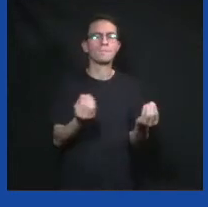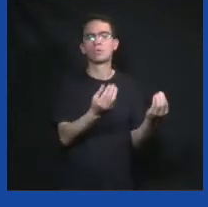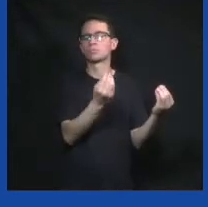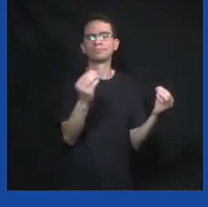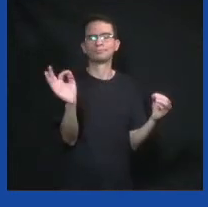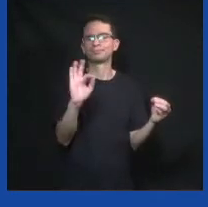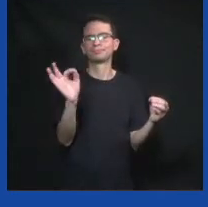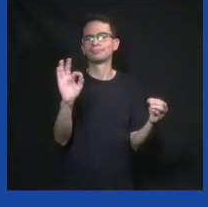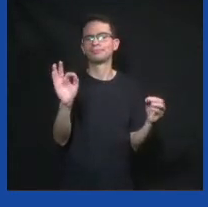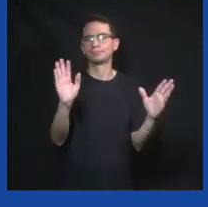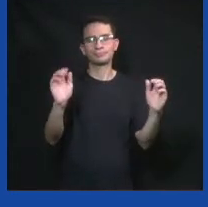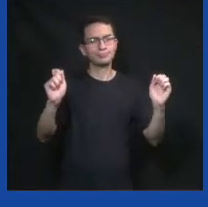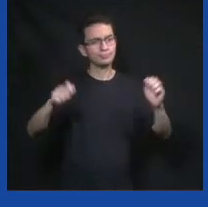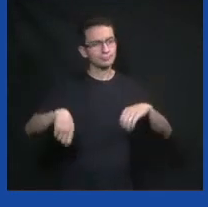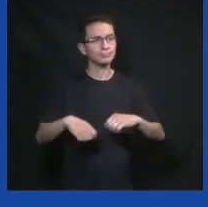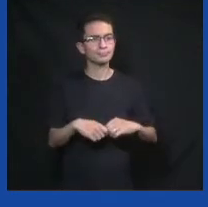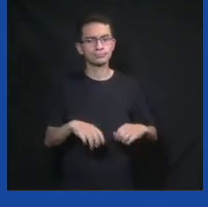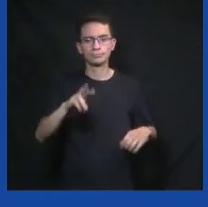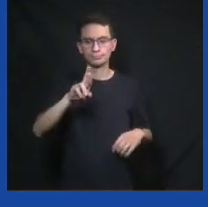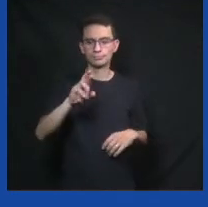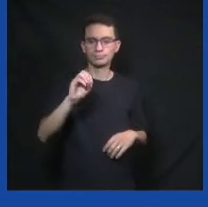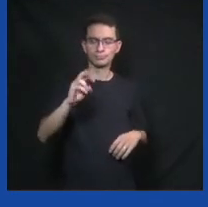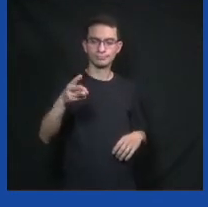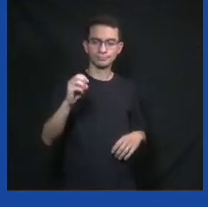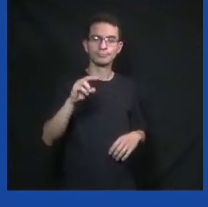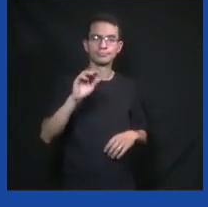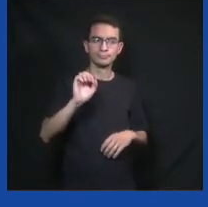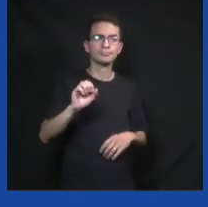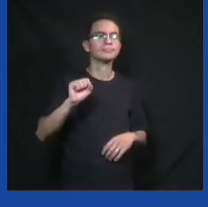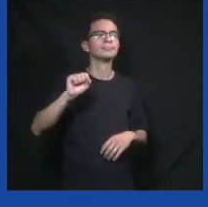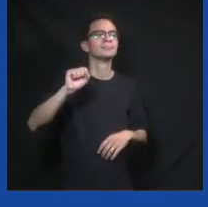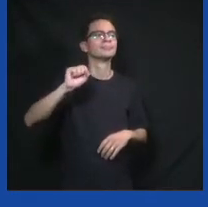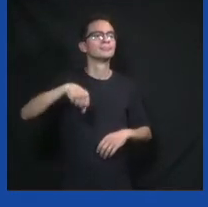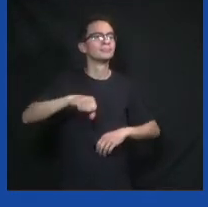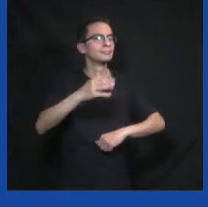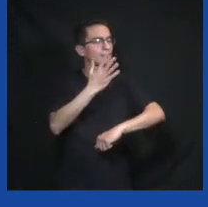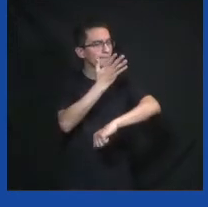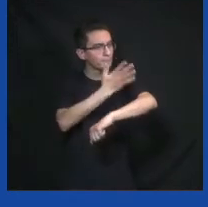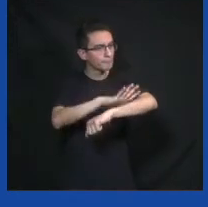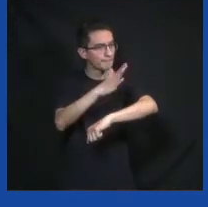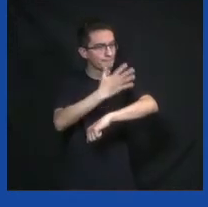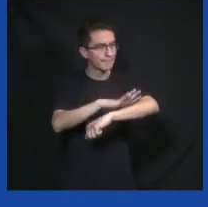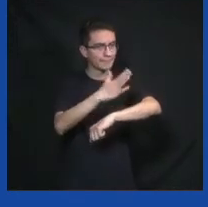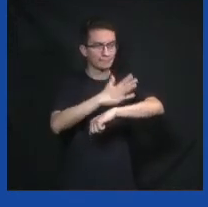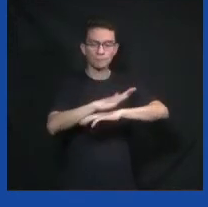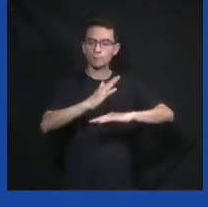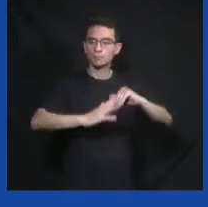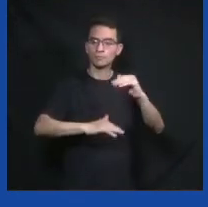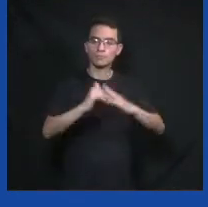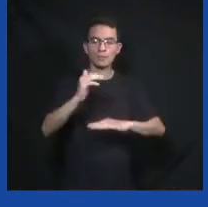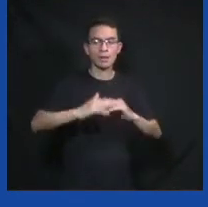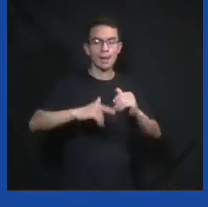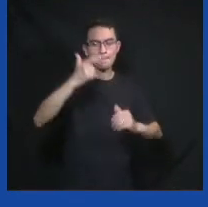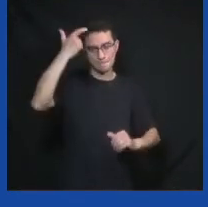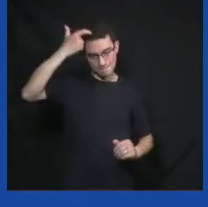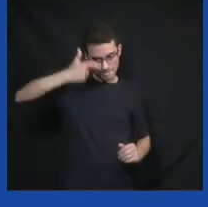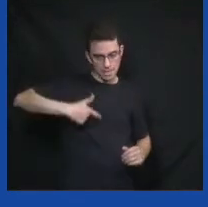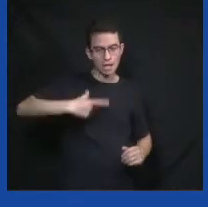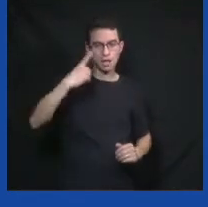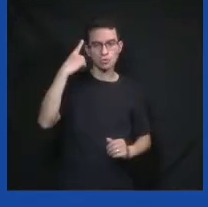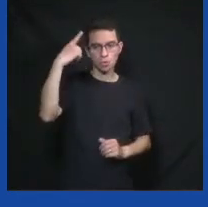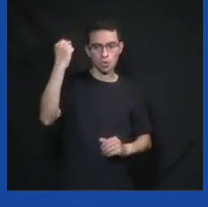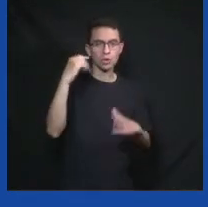Mas, Roxane, na prática, sim, mas com conteúdo também, e na minha concepção, na